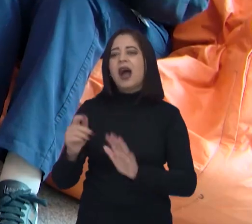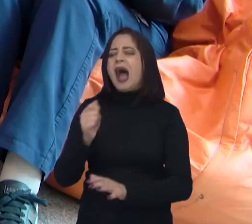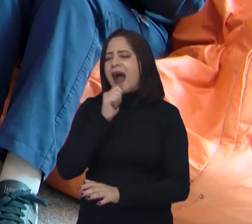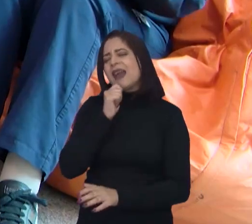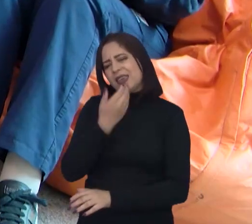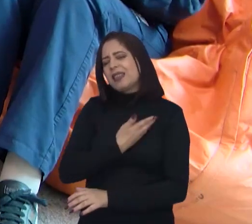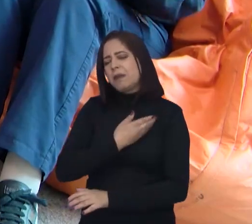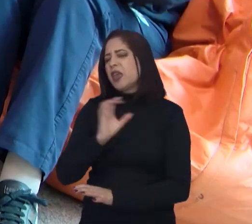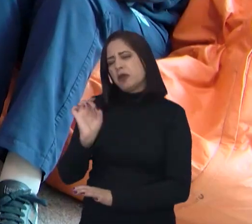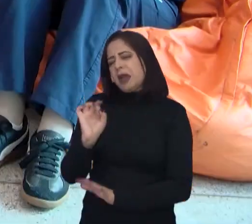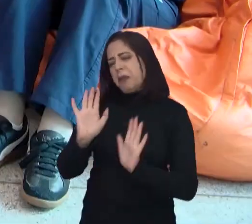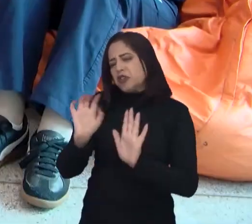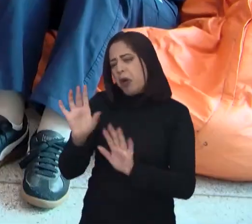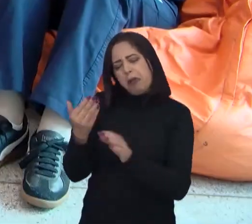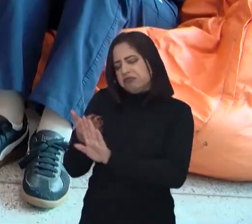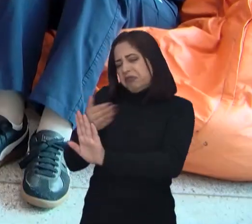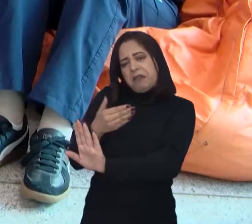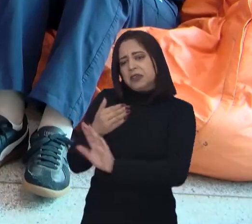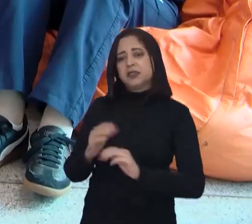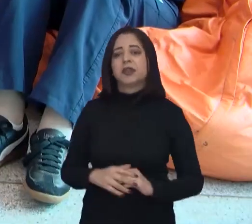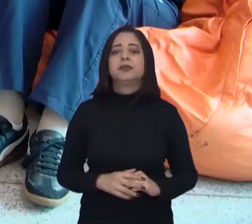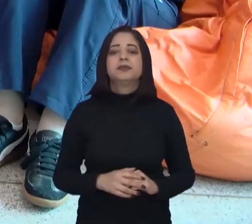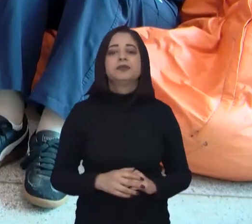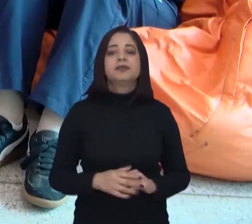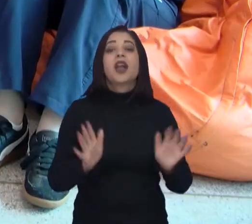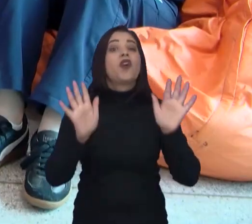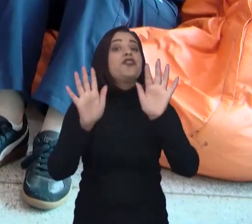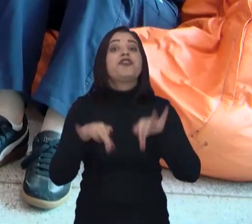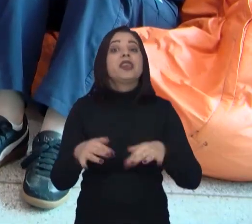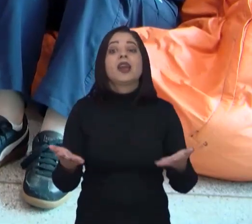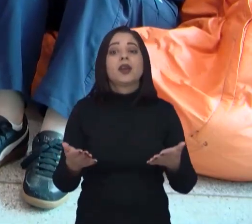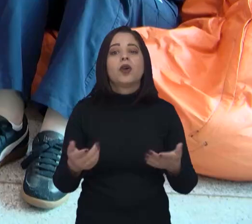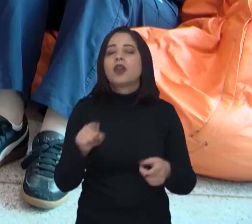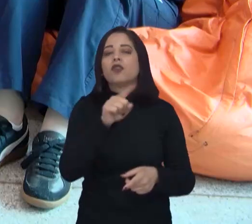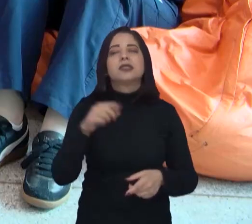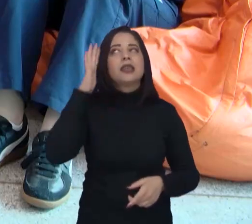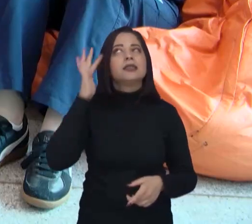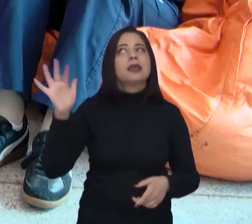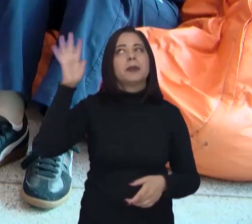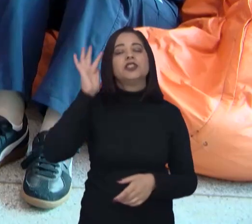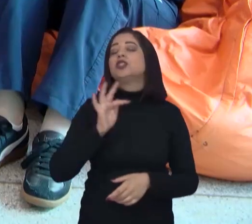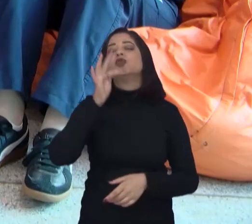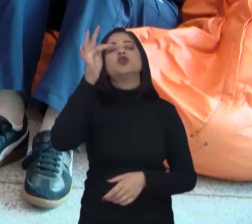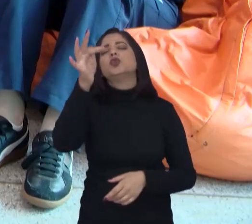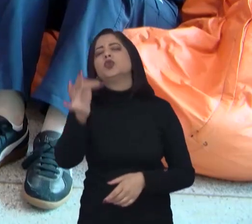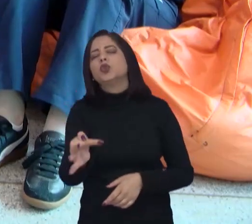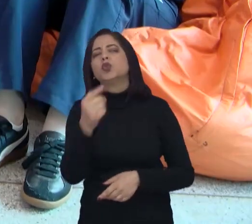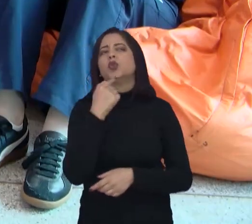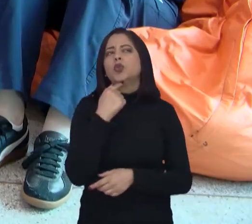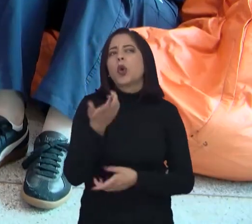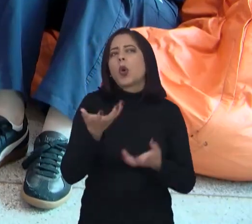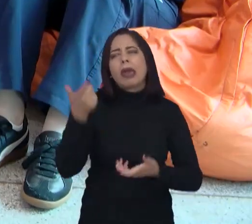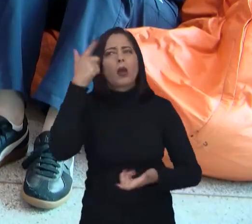gente só não se fala tanto como antes. E agora, para finalizar, o que vocês pensam para o futuro? Assim, olha, quero chegar em tal lugar, conquistar